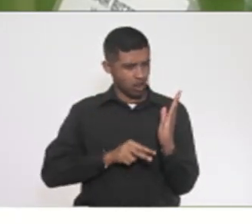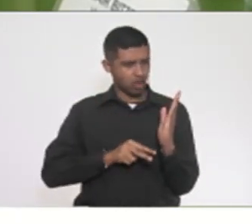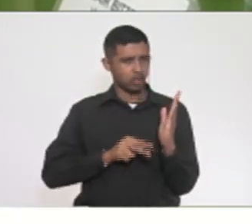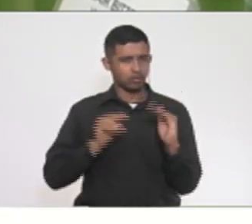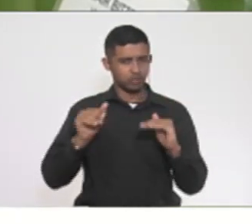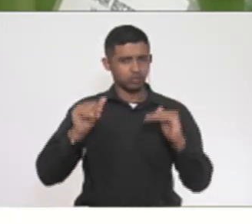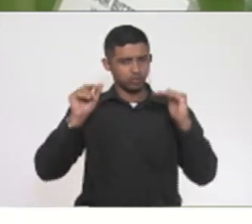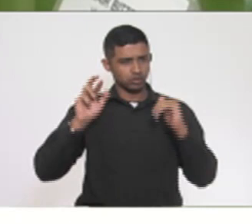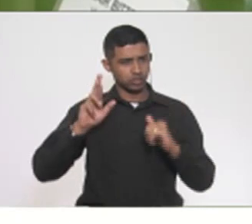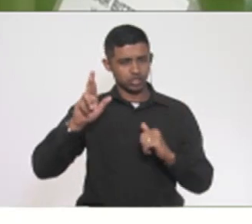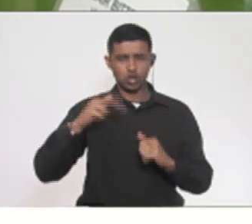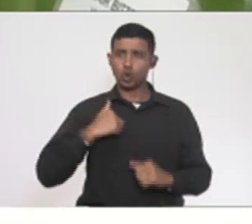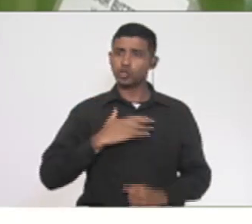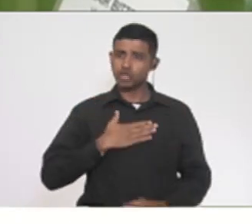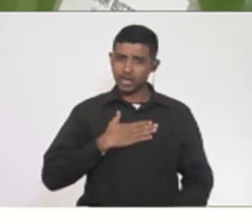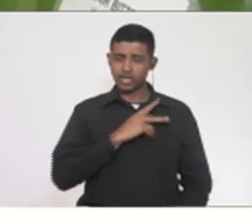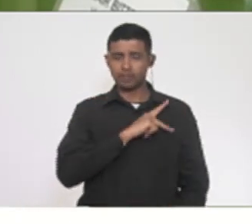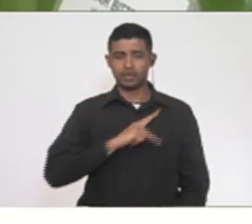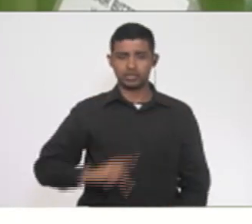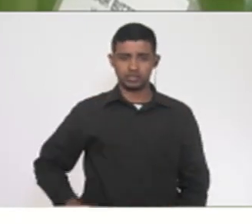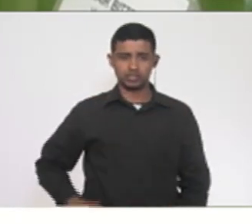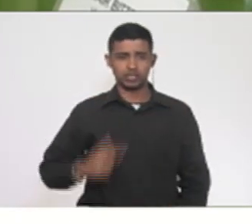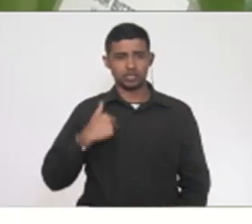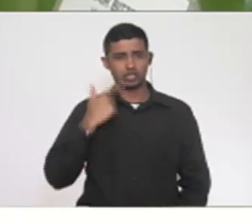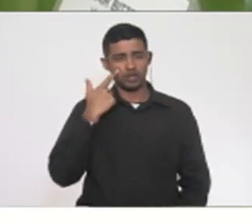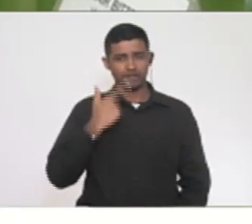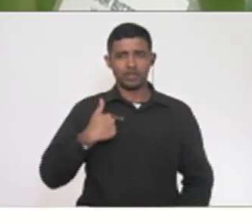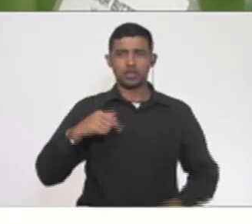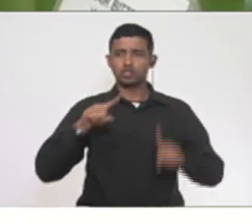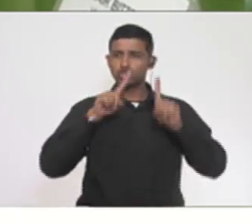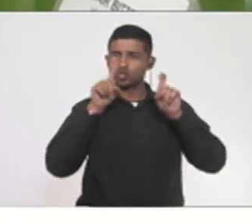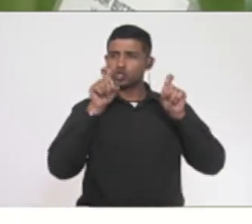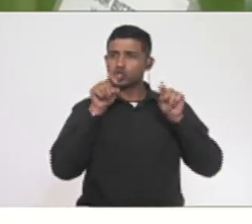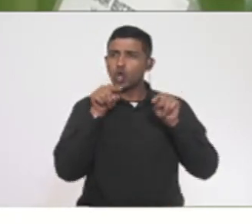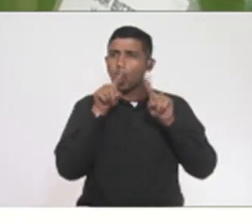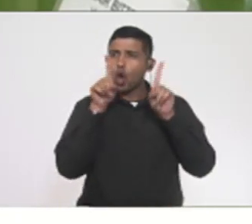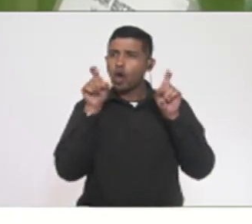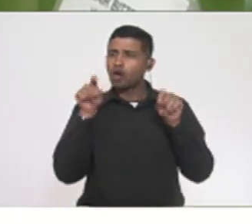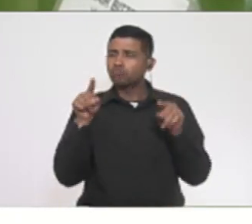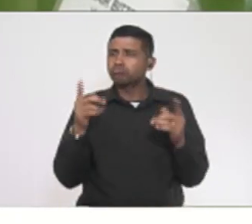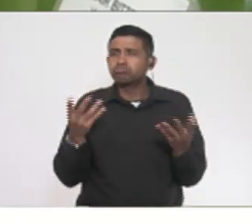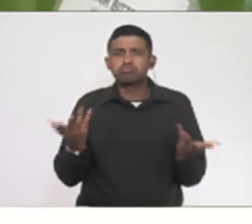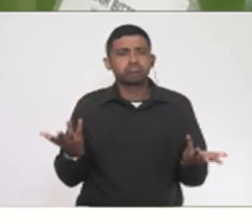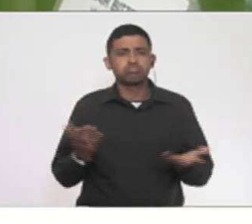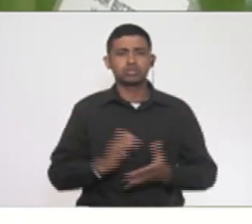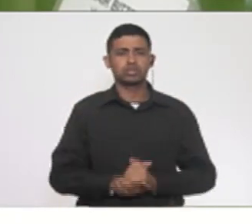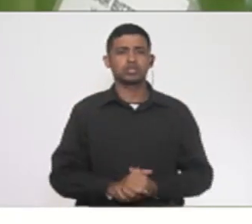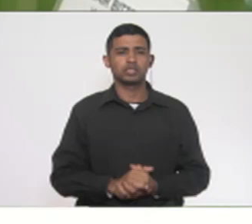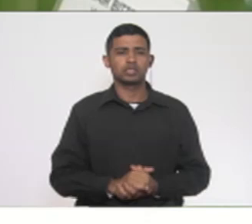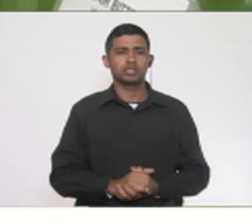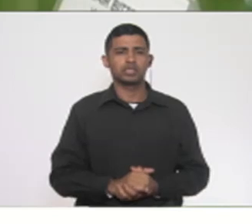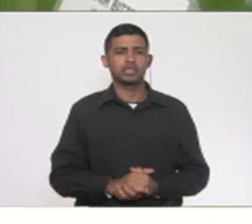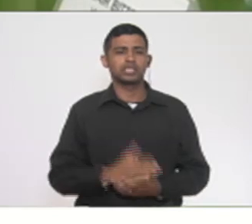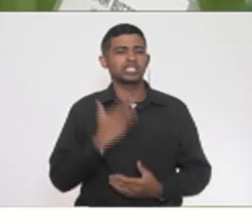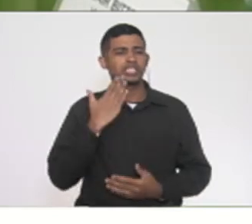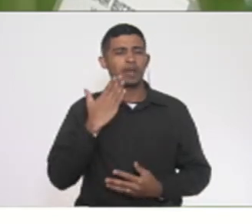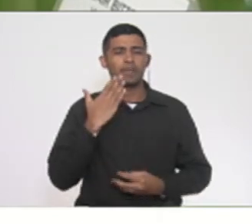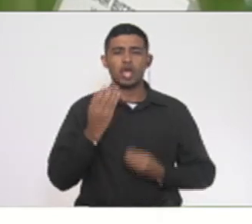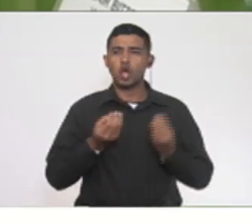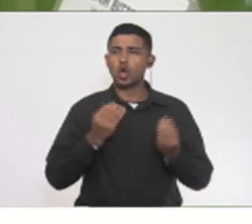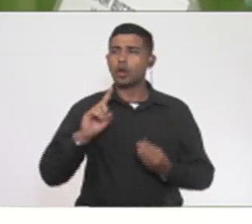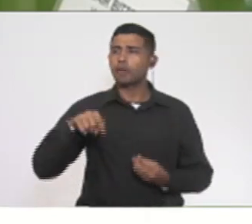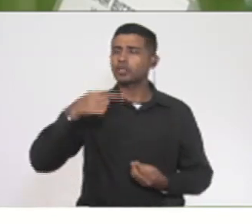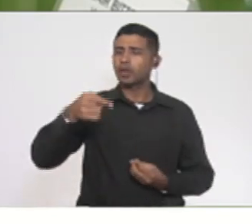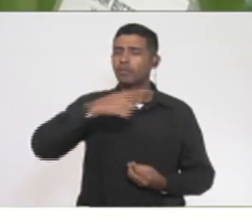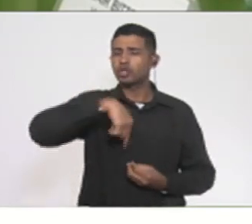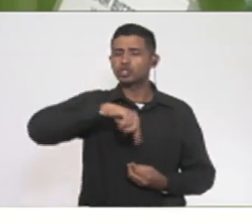e gostaria, presidente, de botar uma interrogação no sentido de, depois, a seguir,